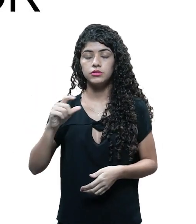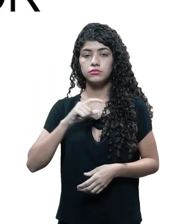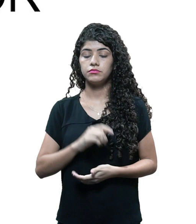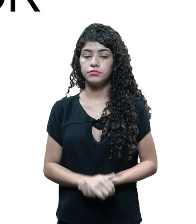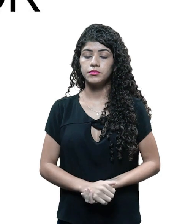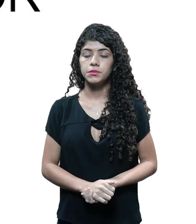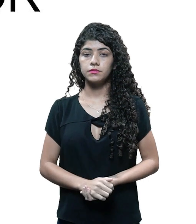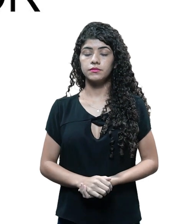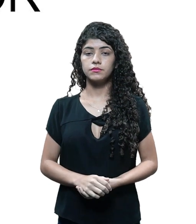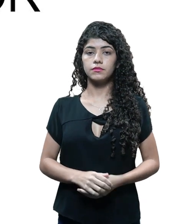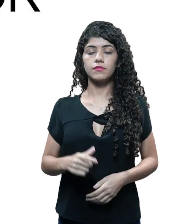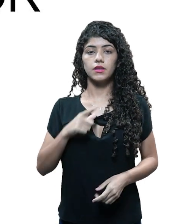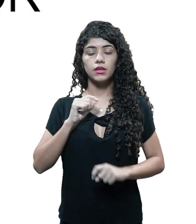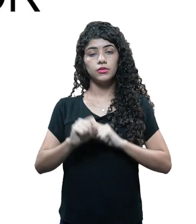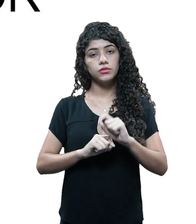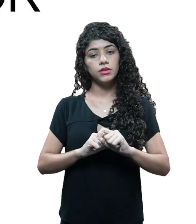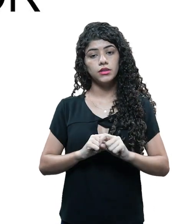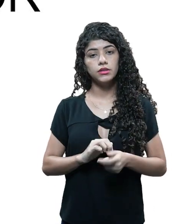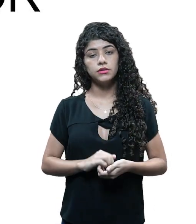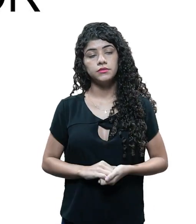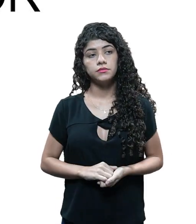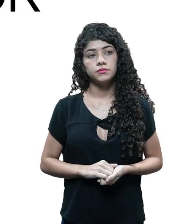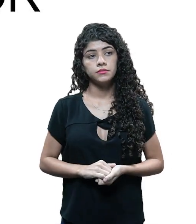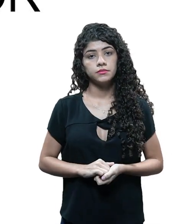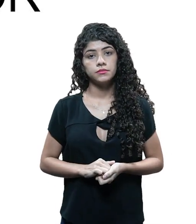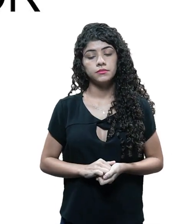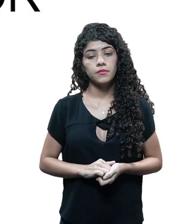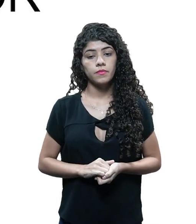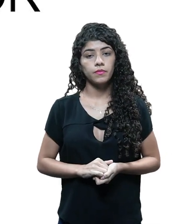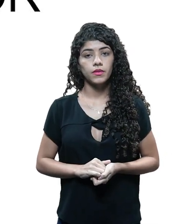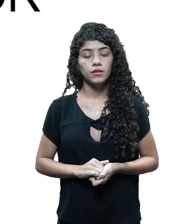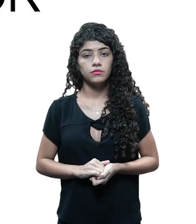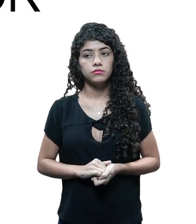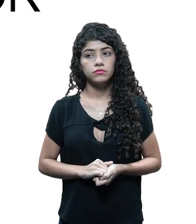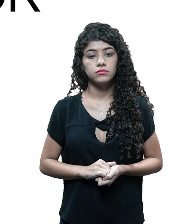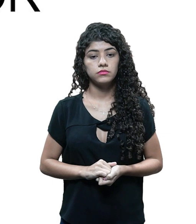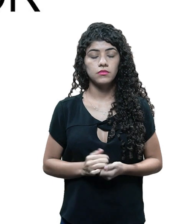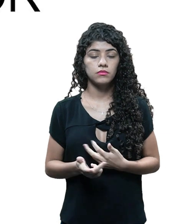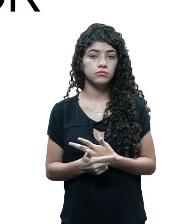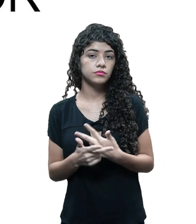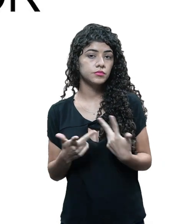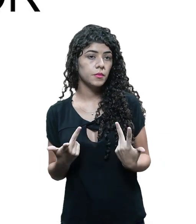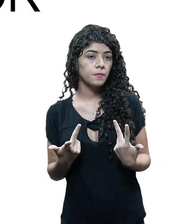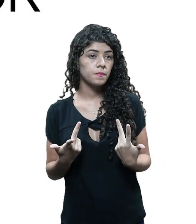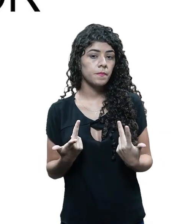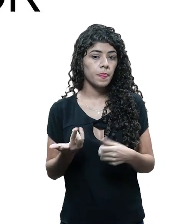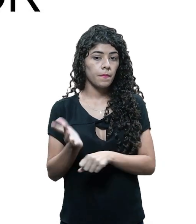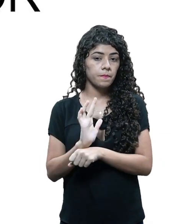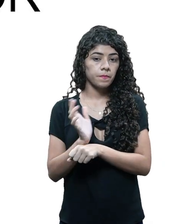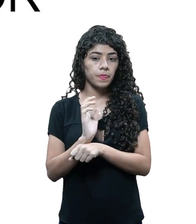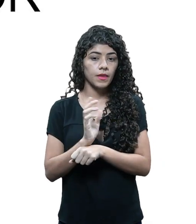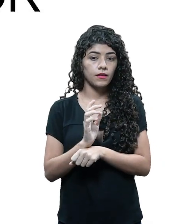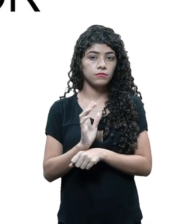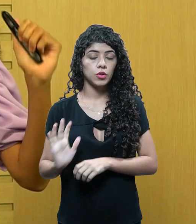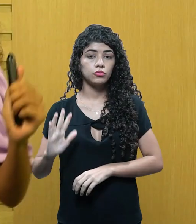da chave de captura do estilo. Tem cenas que ficam bem assim, que entraram para o estilo dos filmes do Estúdio Ghibli, que